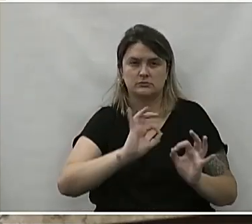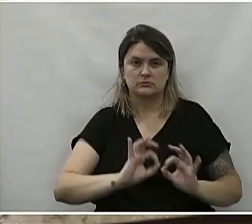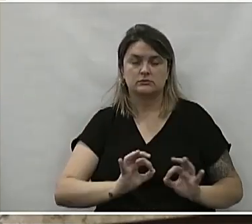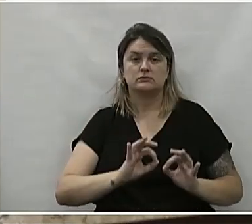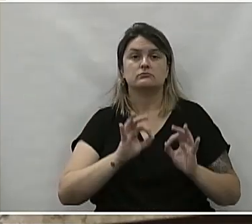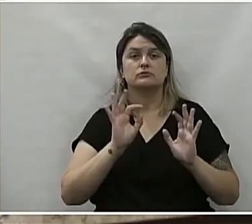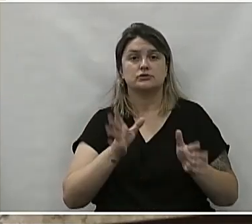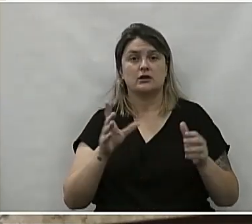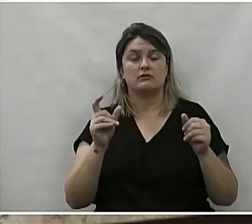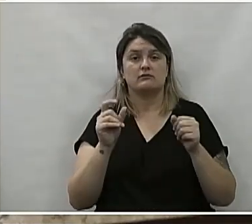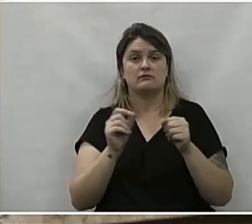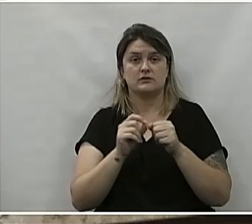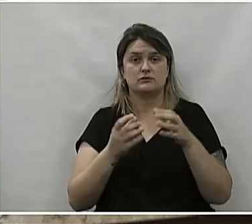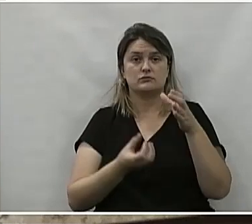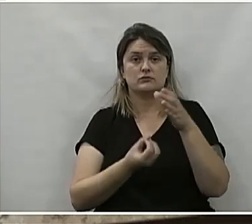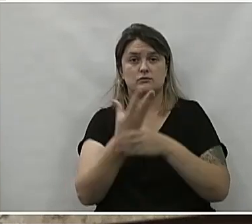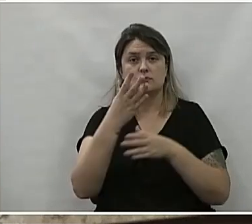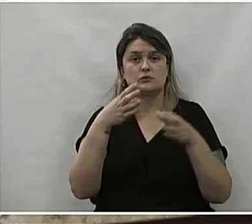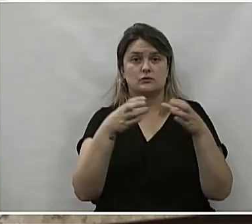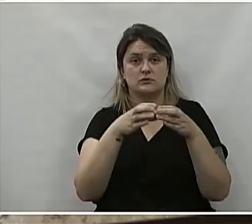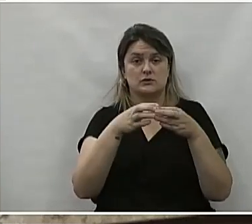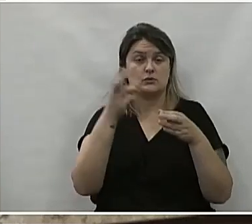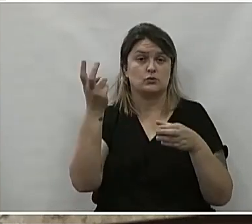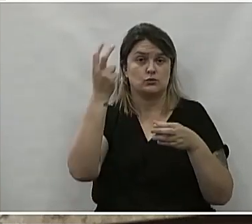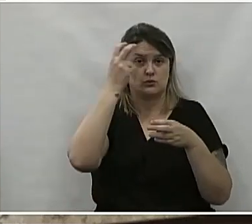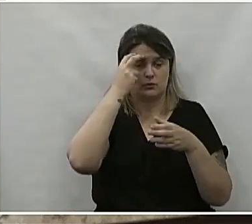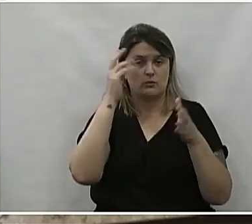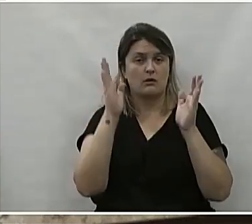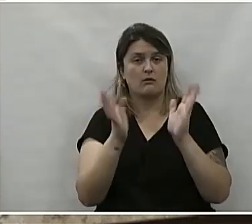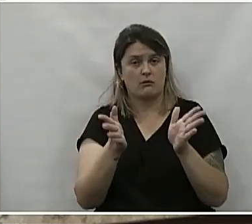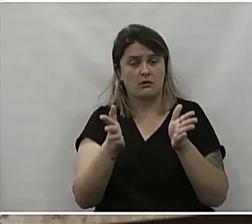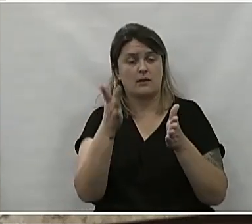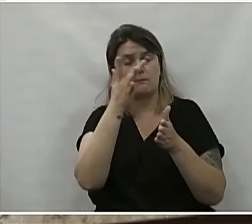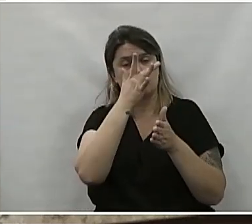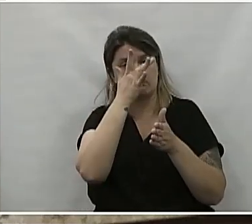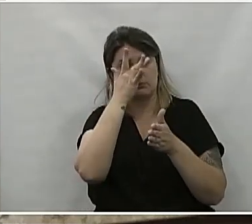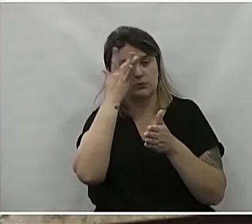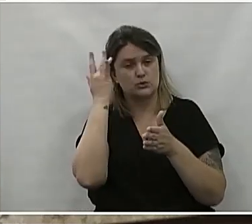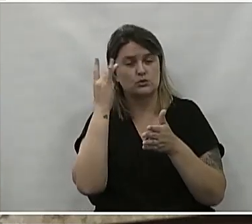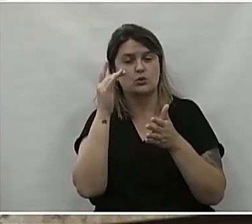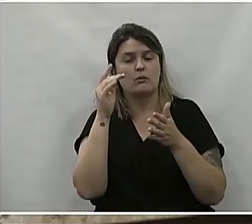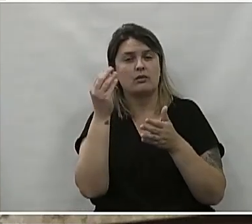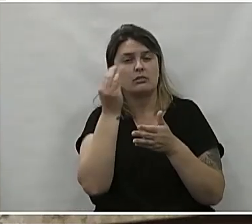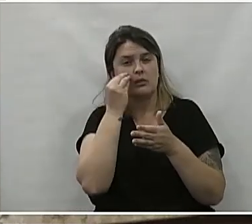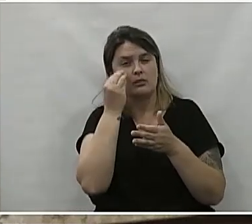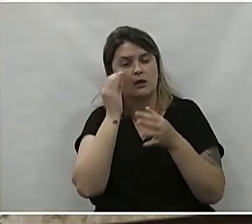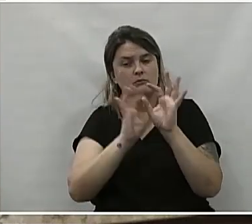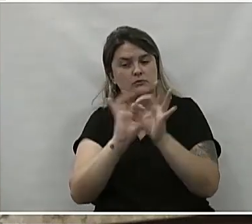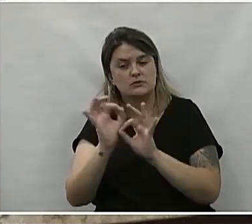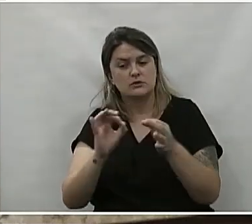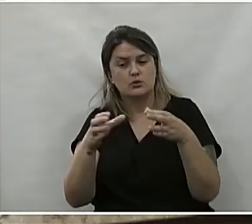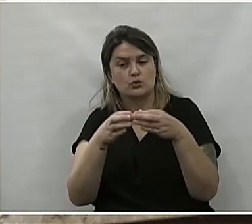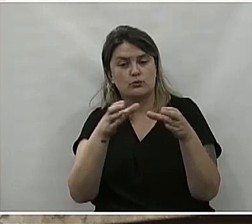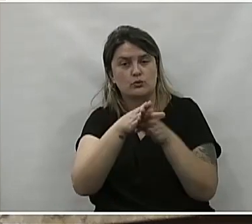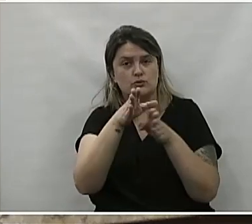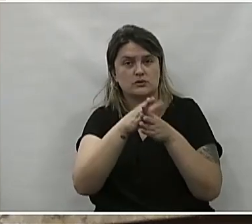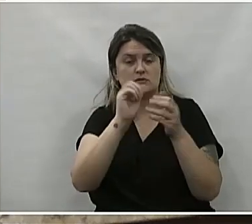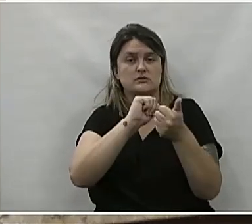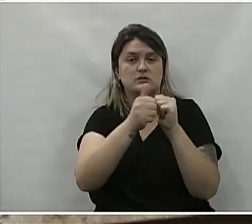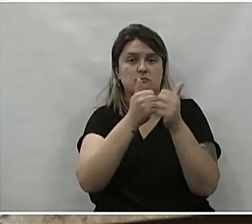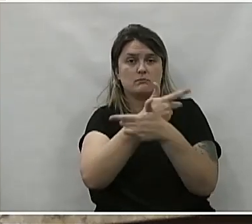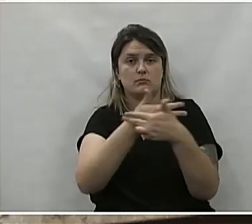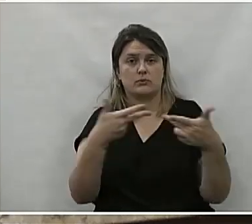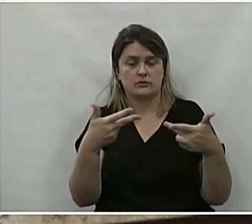teve o conselho De cultura E agora O pessoal Está dando Uma priorizada Nessa questão Também do conselho Do